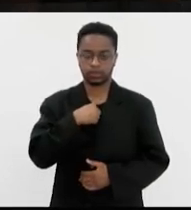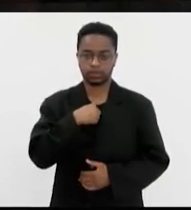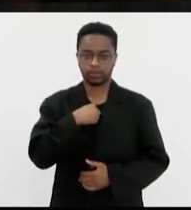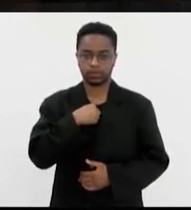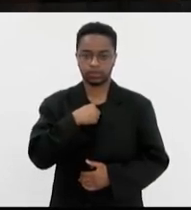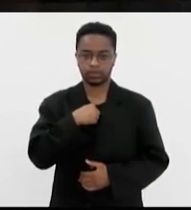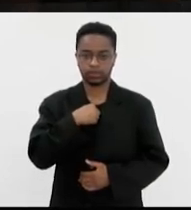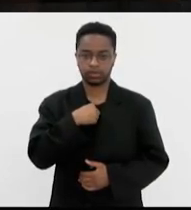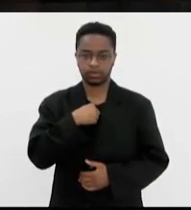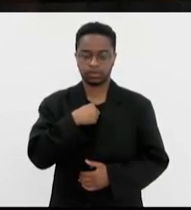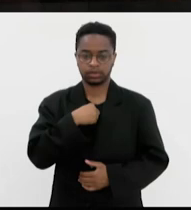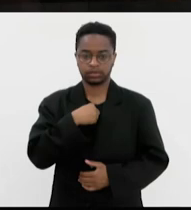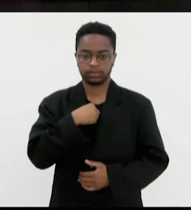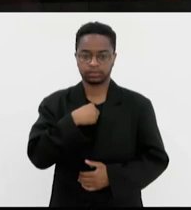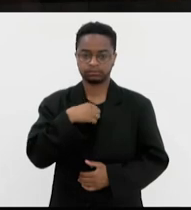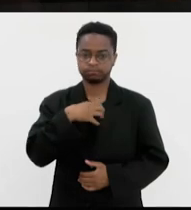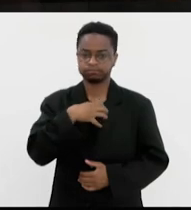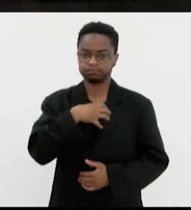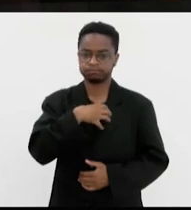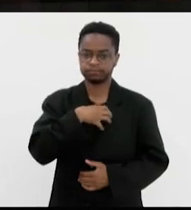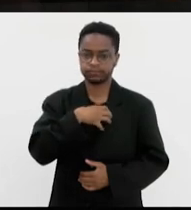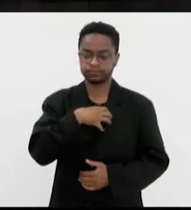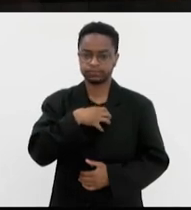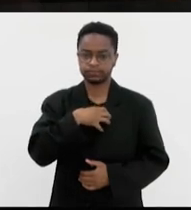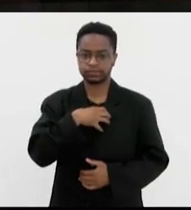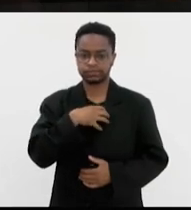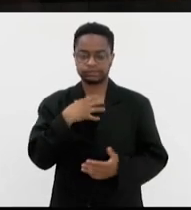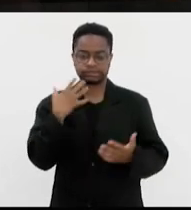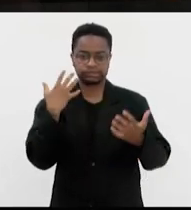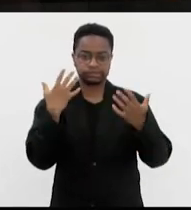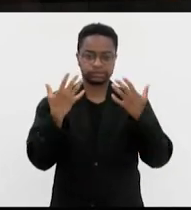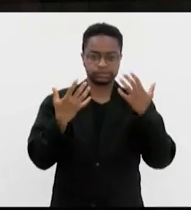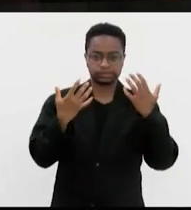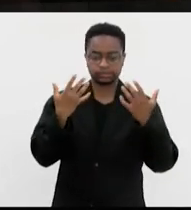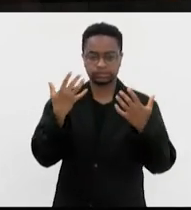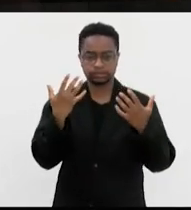fiquei assim muito perplexo, deputado Josemar,